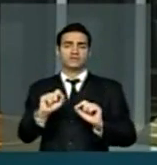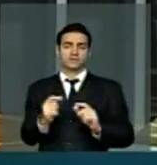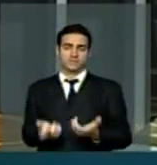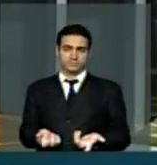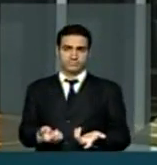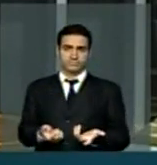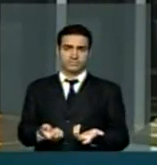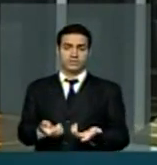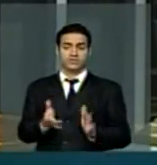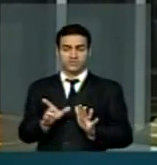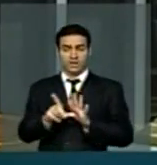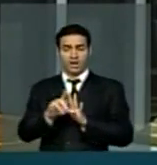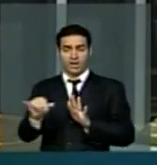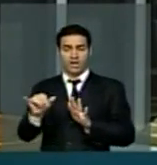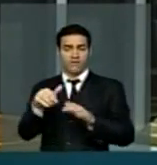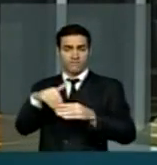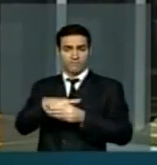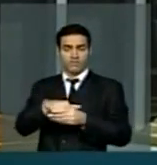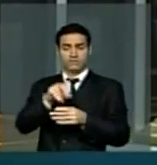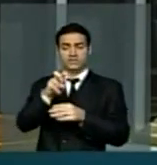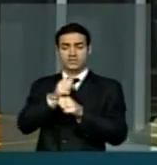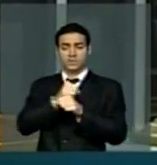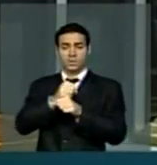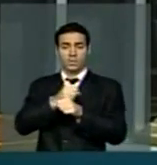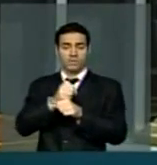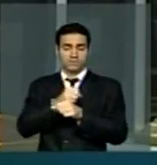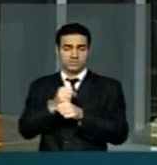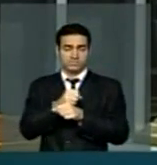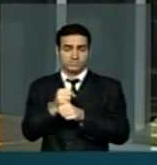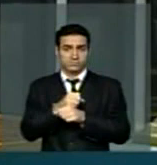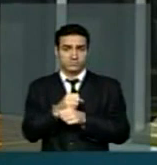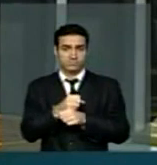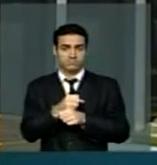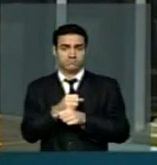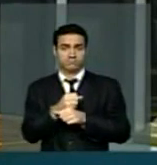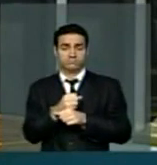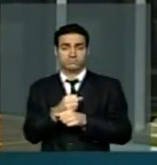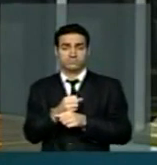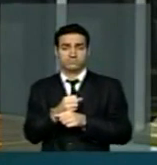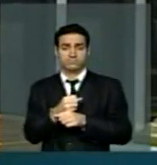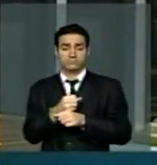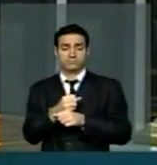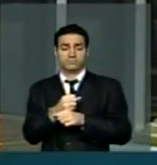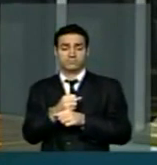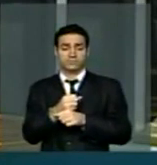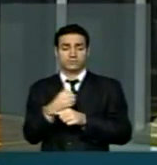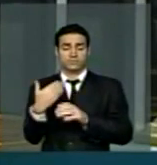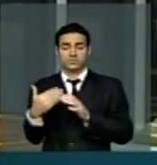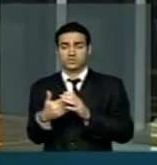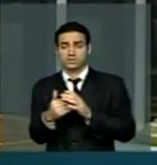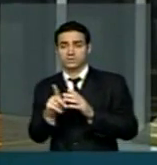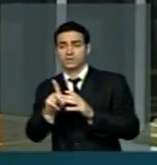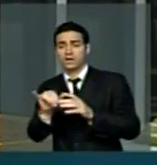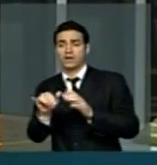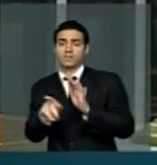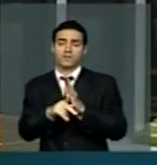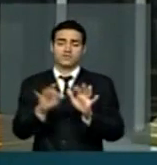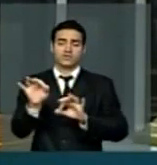gestão florestal aqui há 5 anos e não tem 1 metro quadrado de chão doado pela lei de gestão